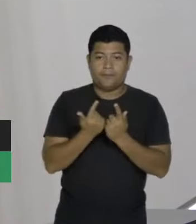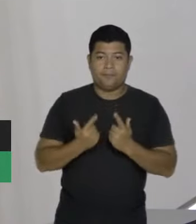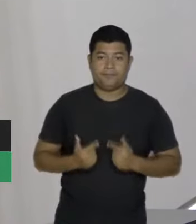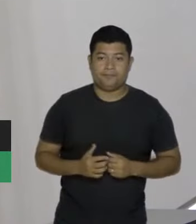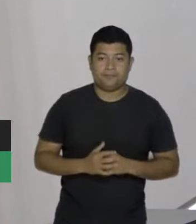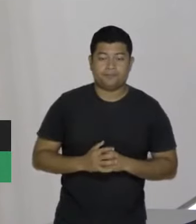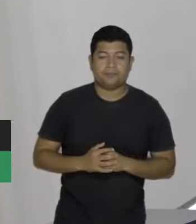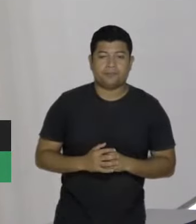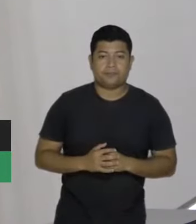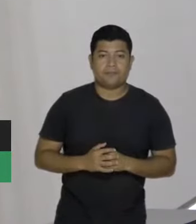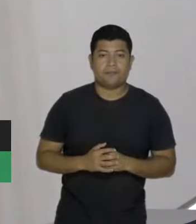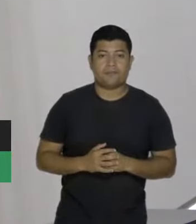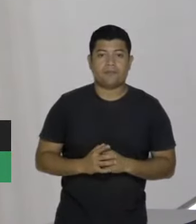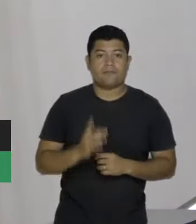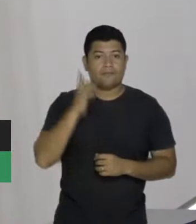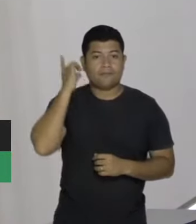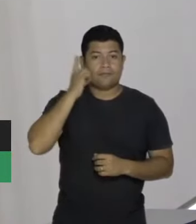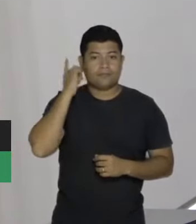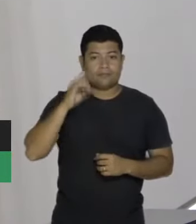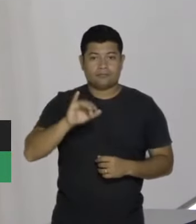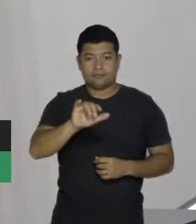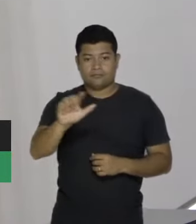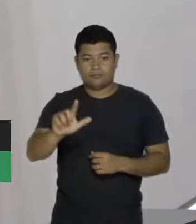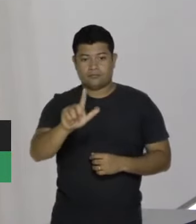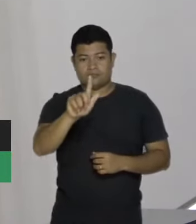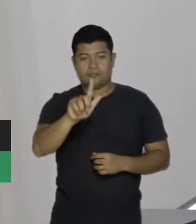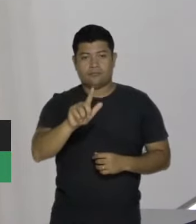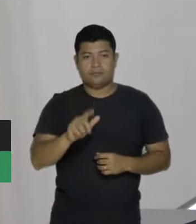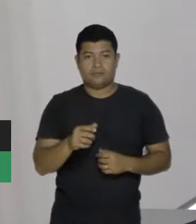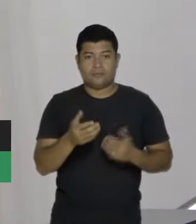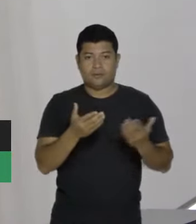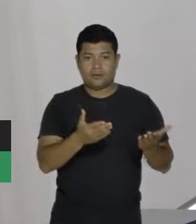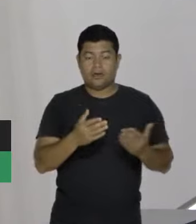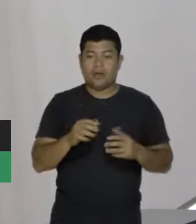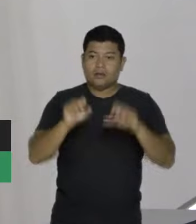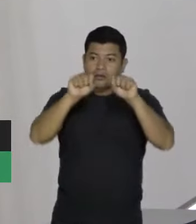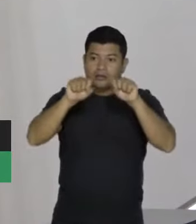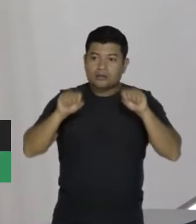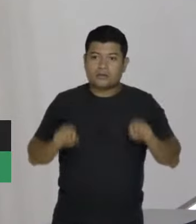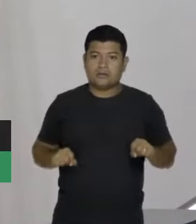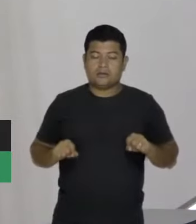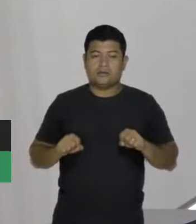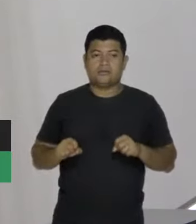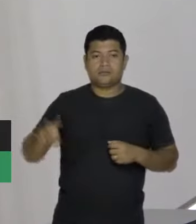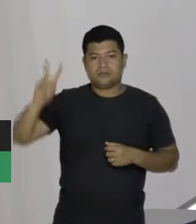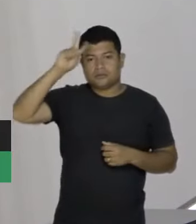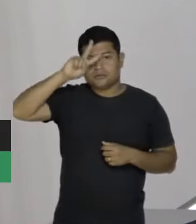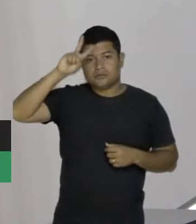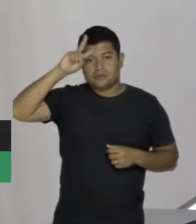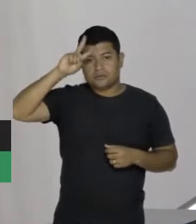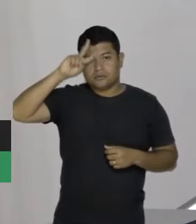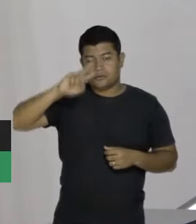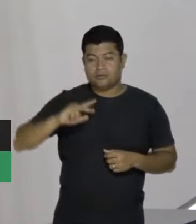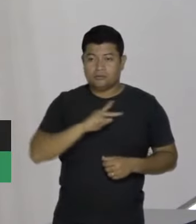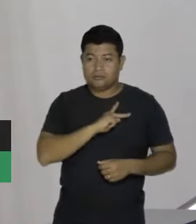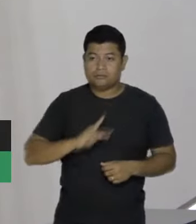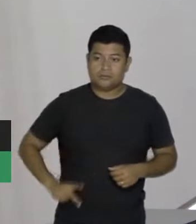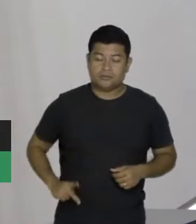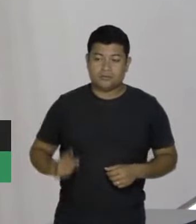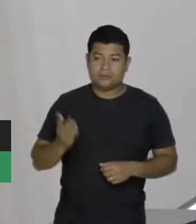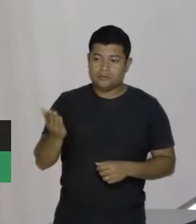Legislativa. Deputado Júlio Garcia, que é testemunha dessa história, presidente Minotto